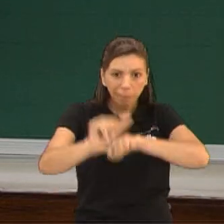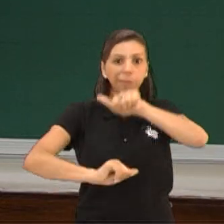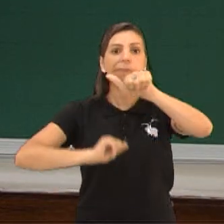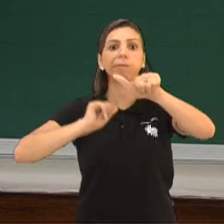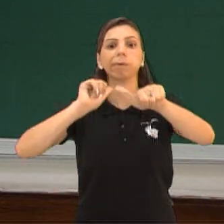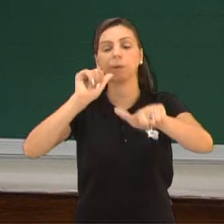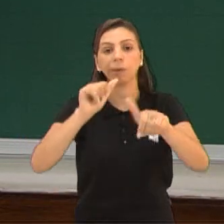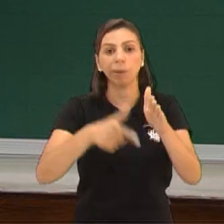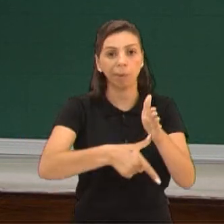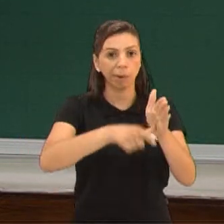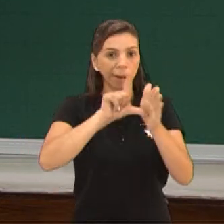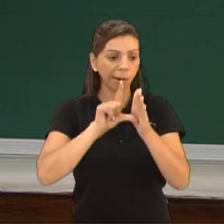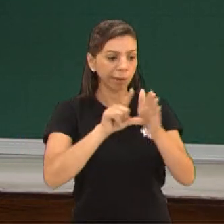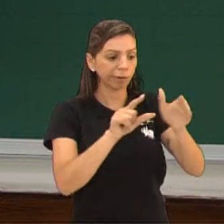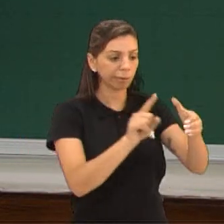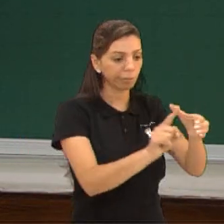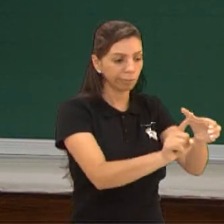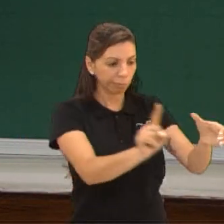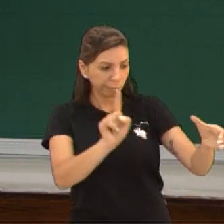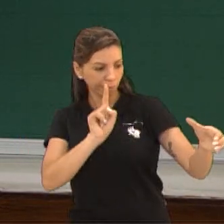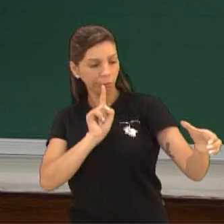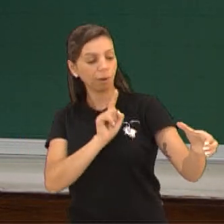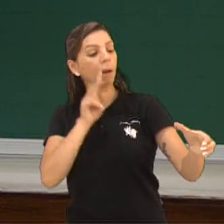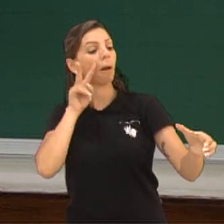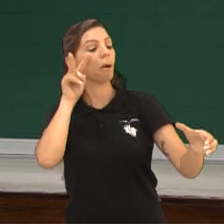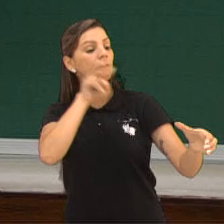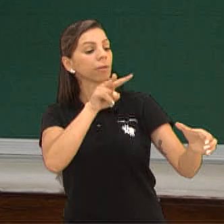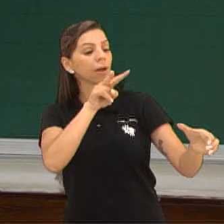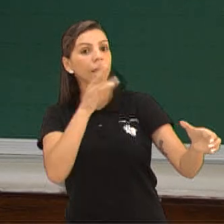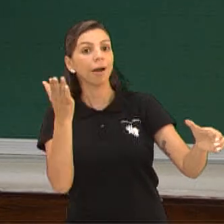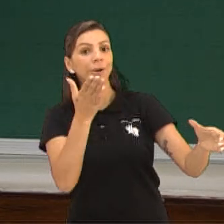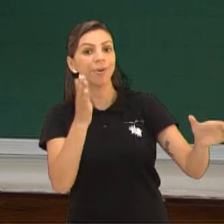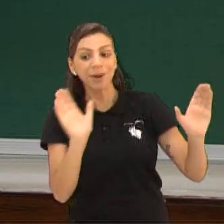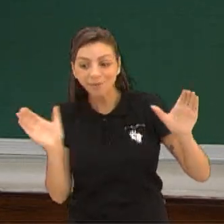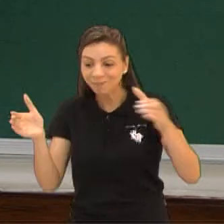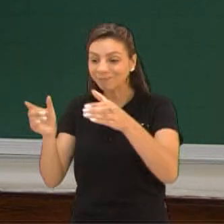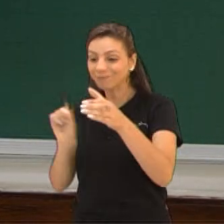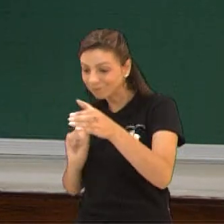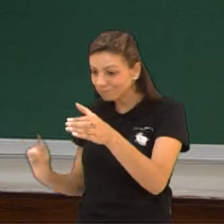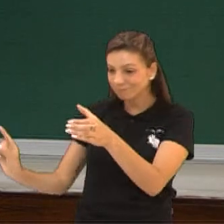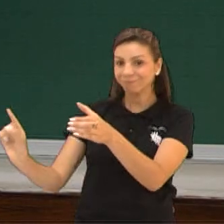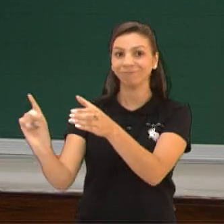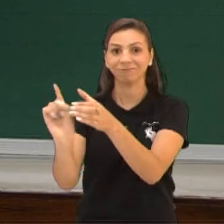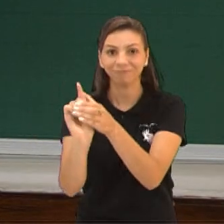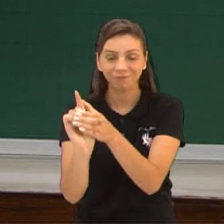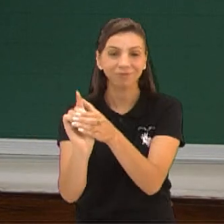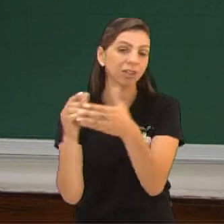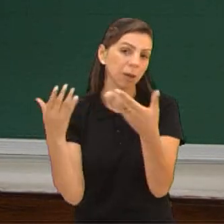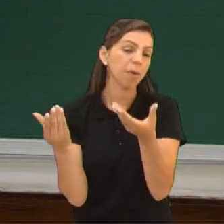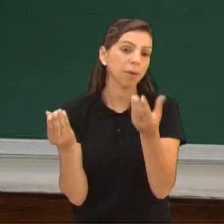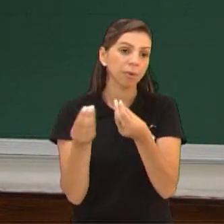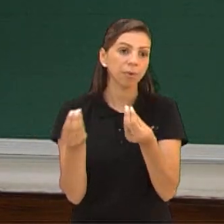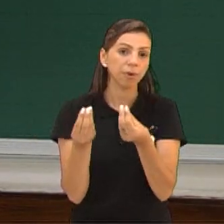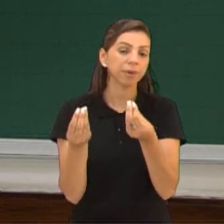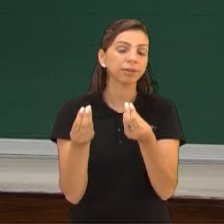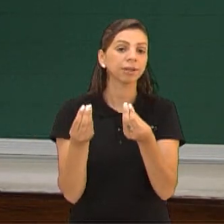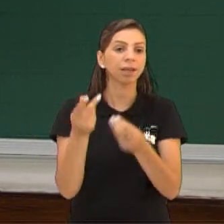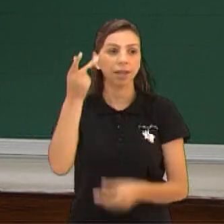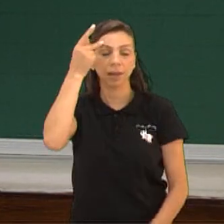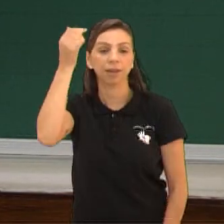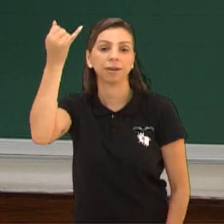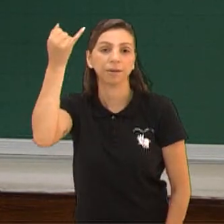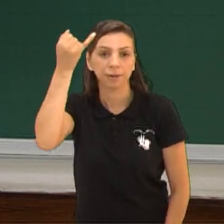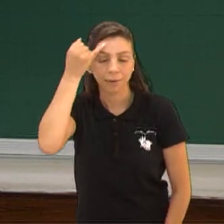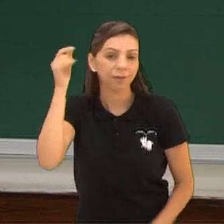né, para serem invalidadas. Então é por isso que, ao ver do Kant, né, e do julgamento que se fez posterior a ele,